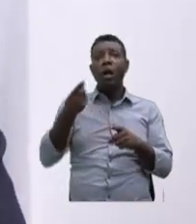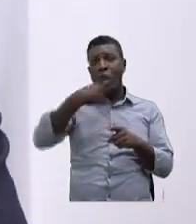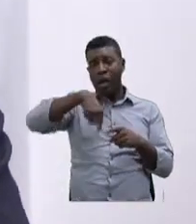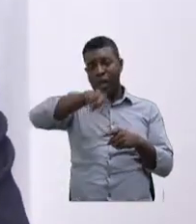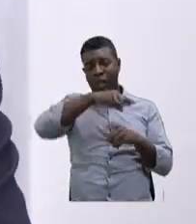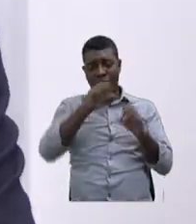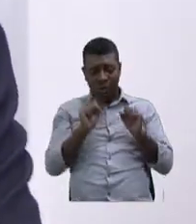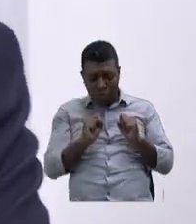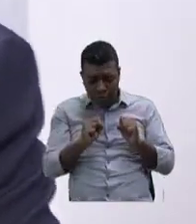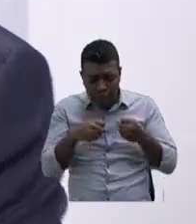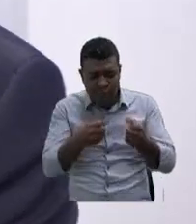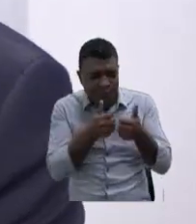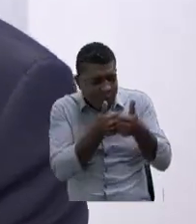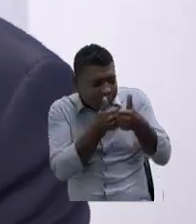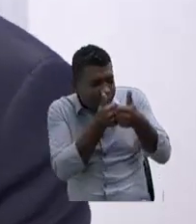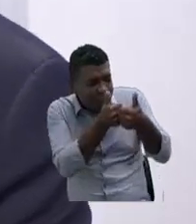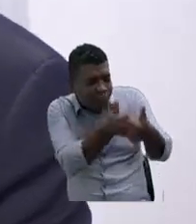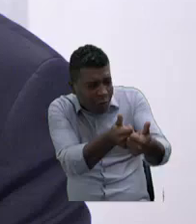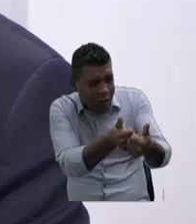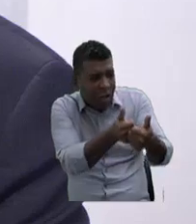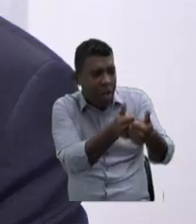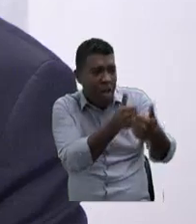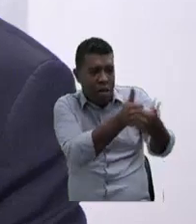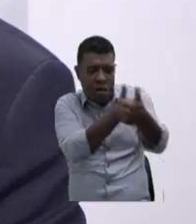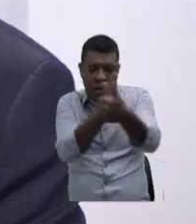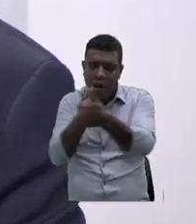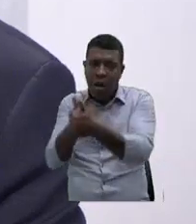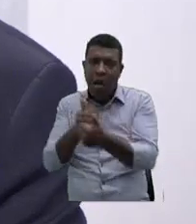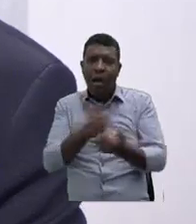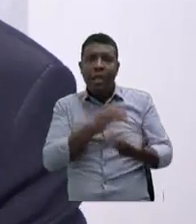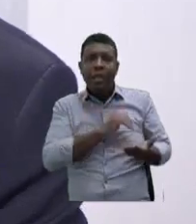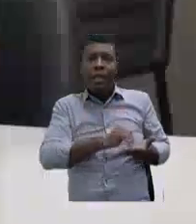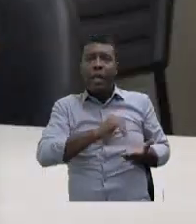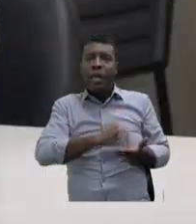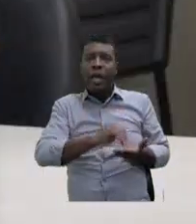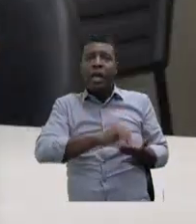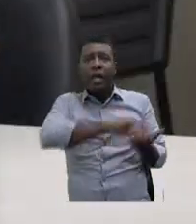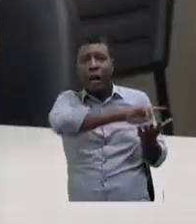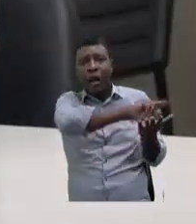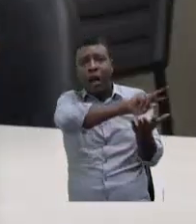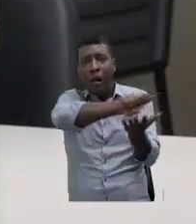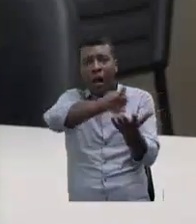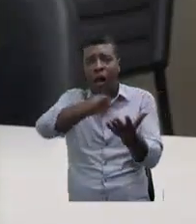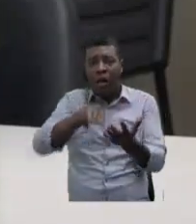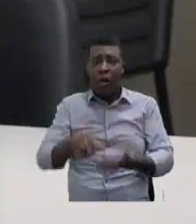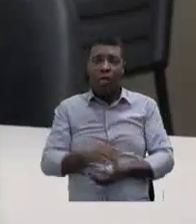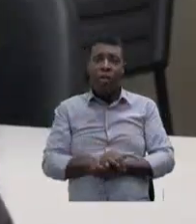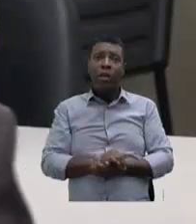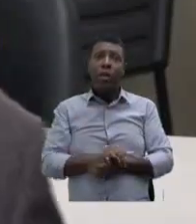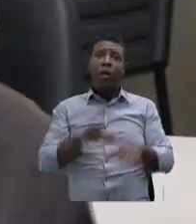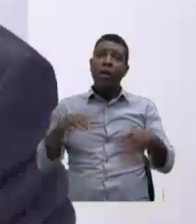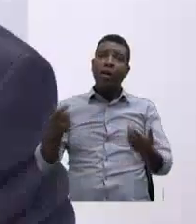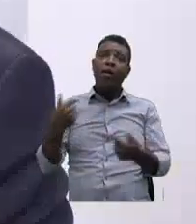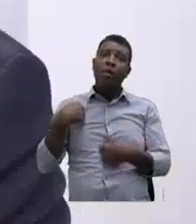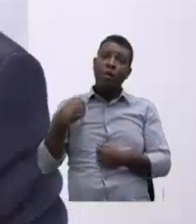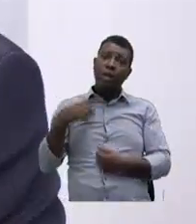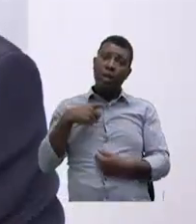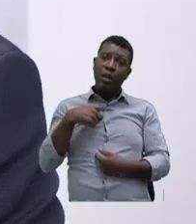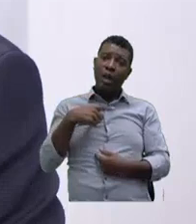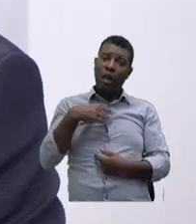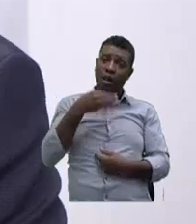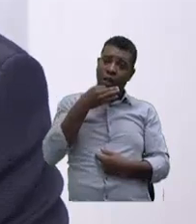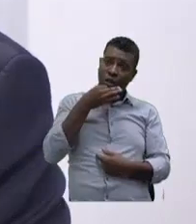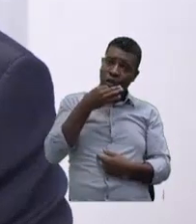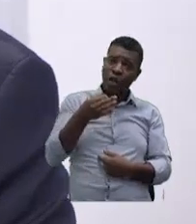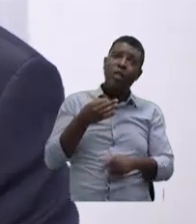máximo de perto as ações das secretarias, da secretaria, que congrega esses dois segmentos tão importantes, repito,